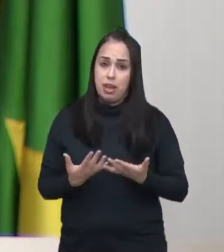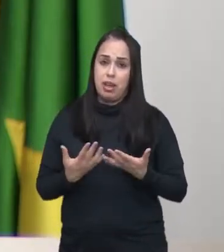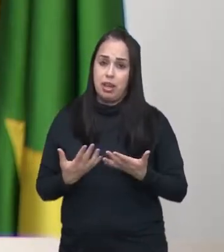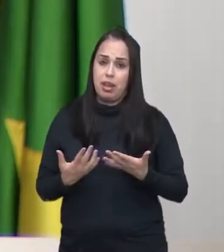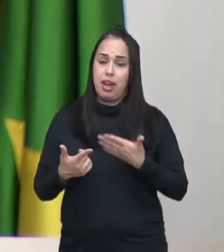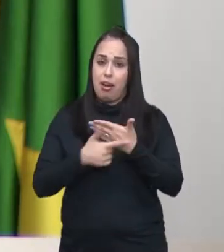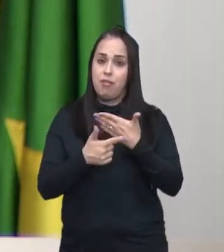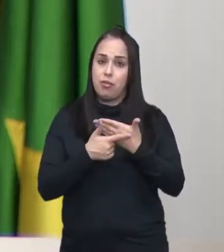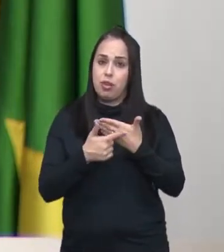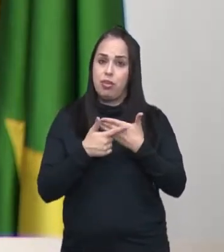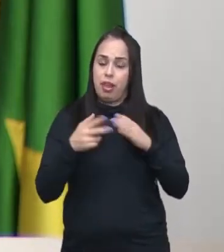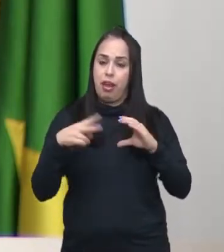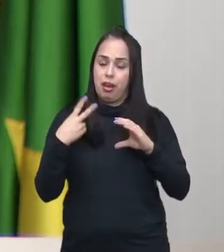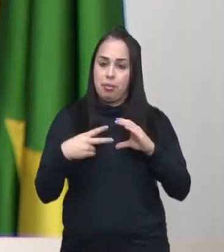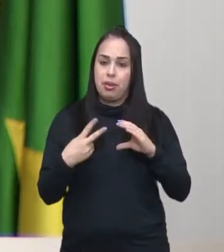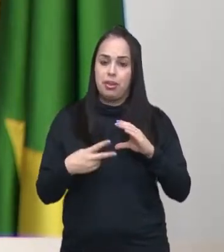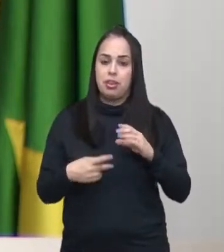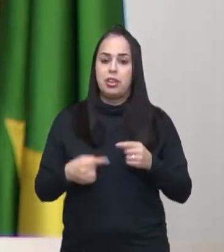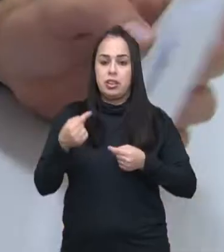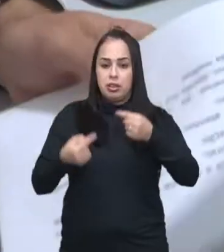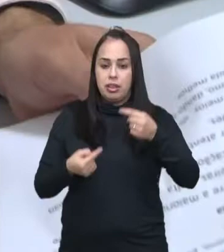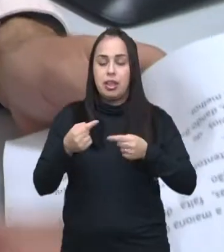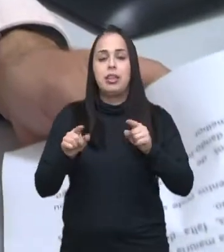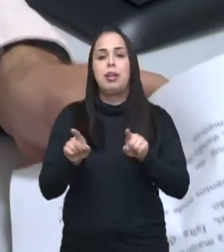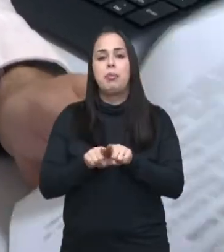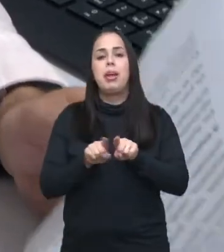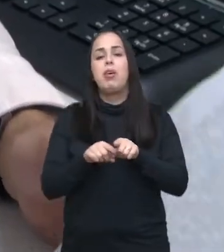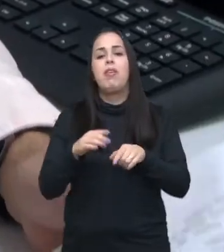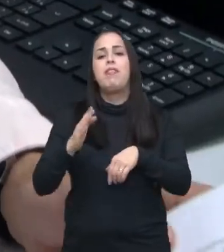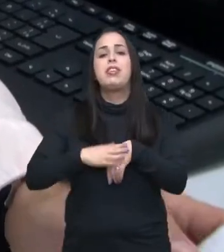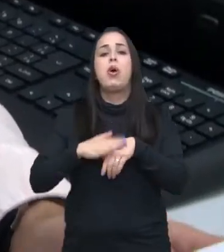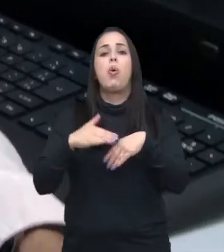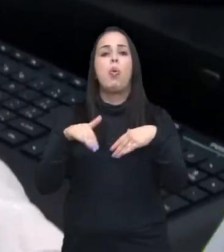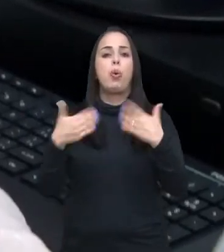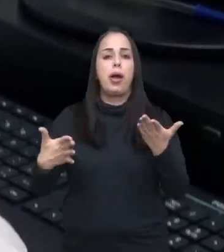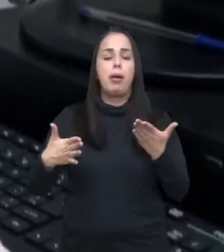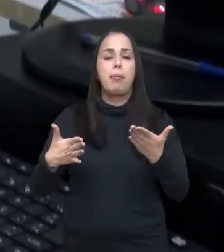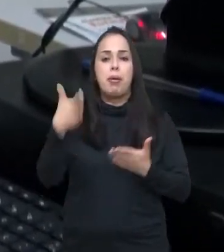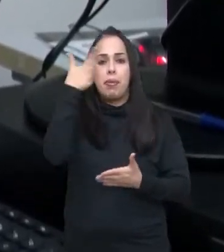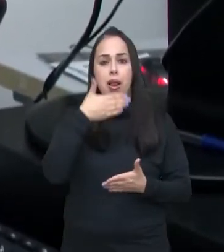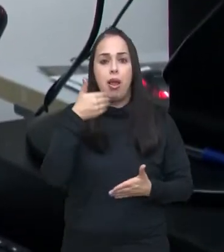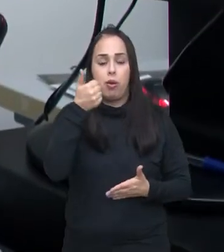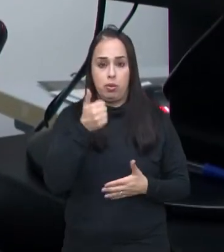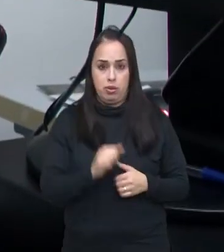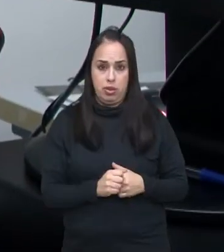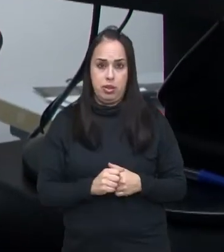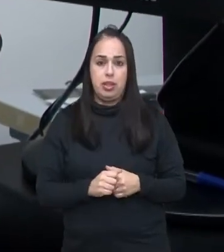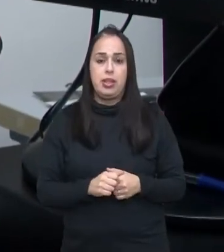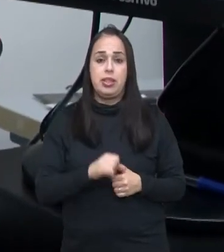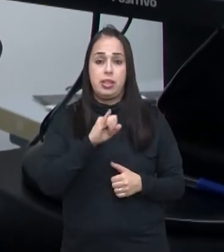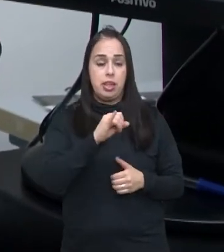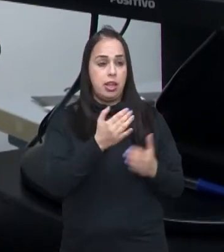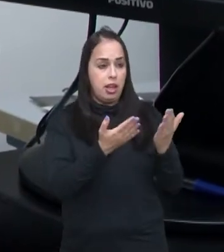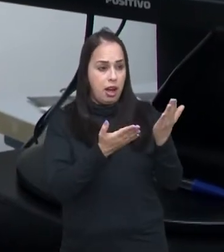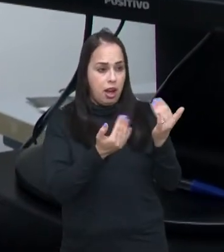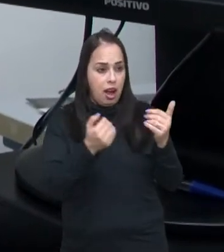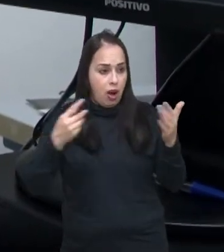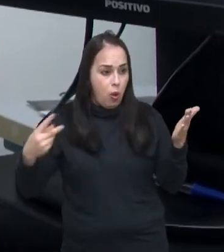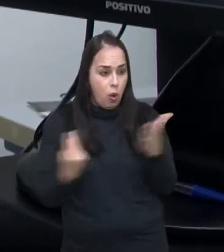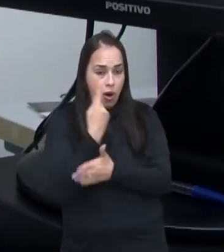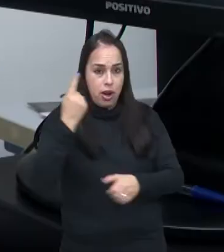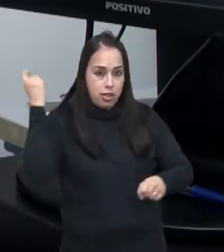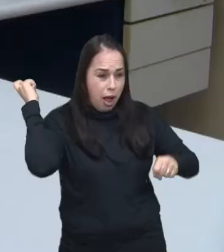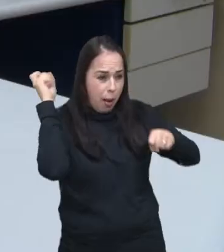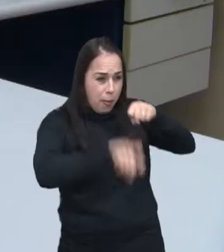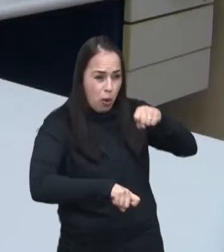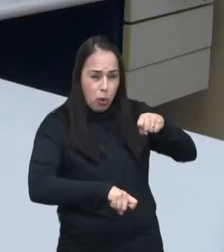o papel da Câmara nos debates sobre o tema e o que pode ser feito para melhorar o acolhimento dos jovens que passam por algum tipo